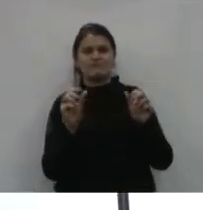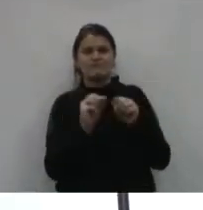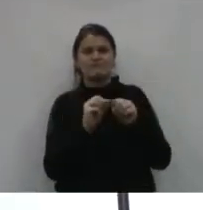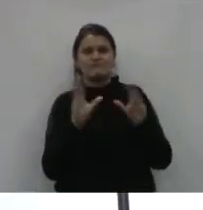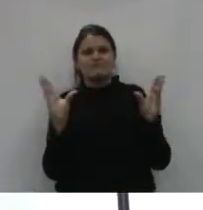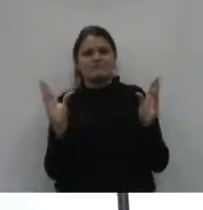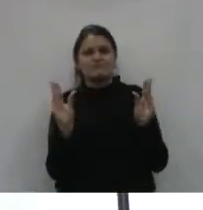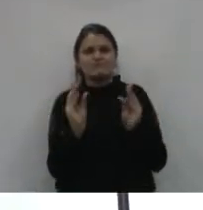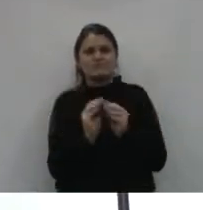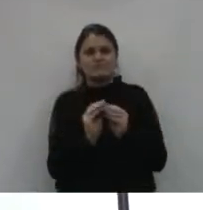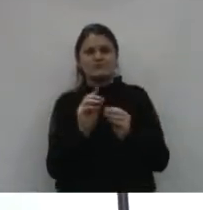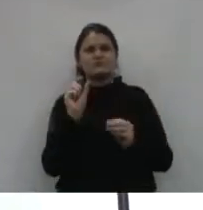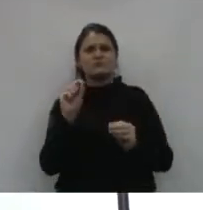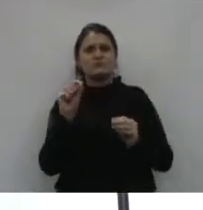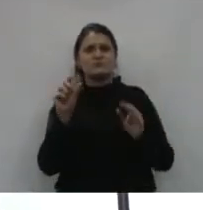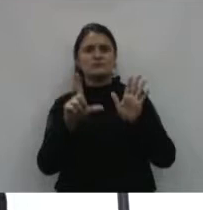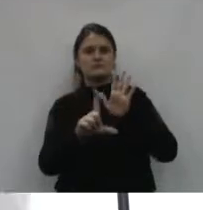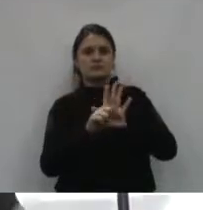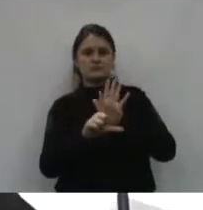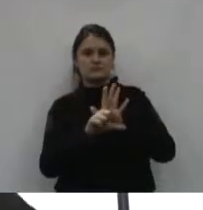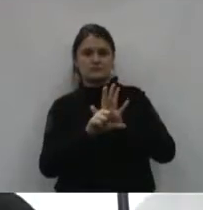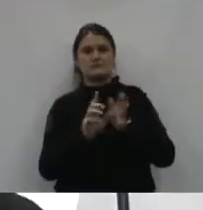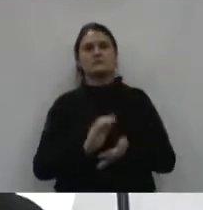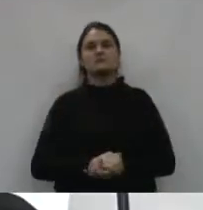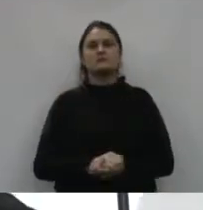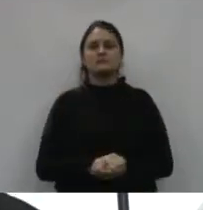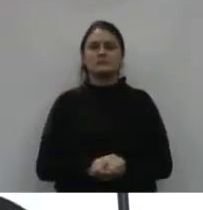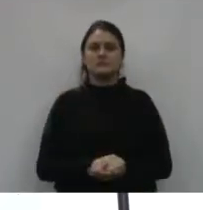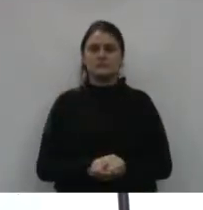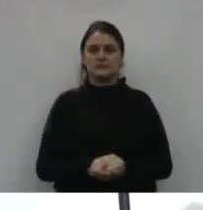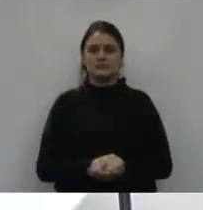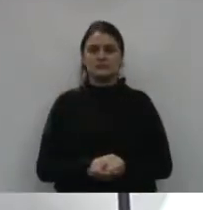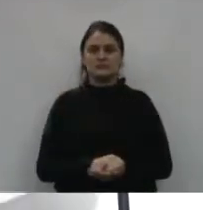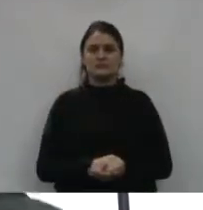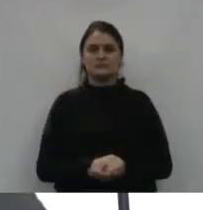um pequeno resumo do que do que se trata essa lei